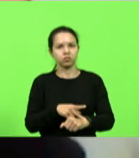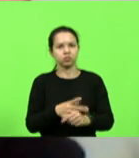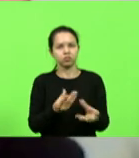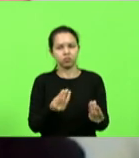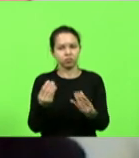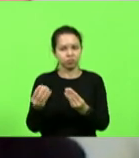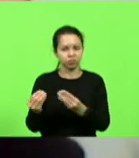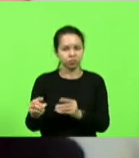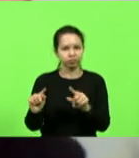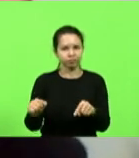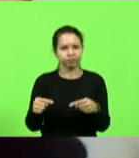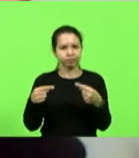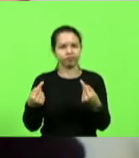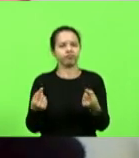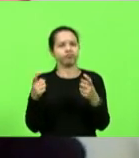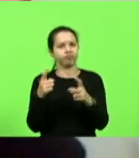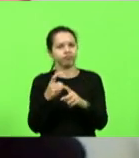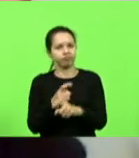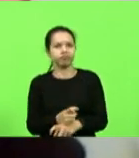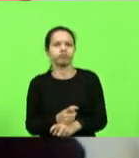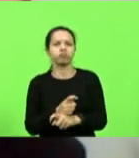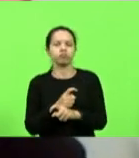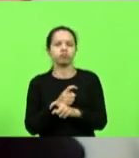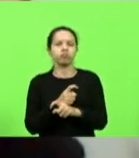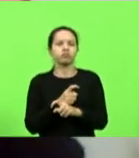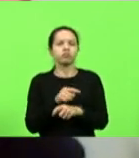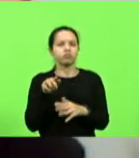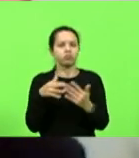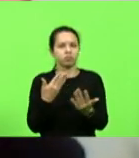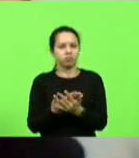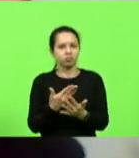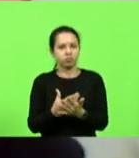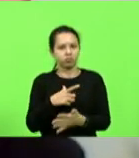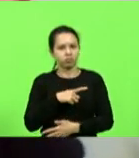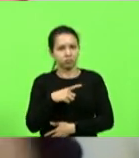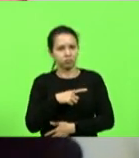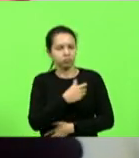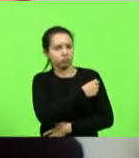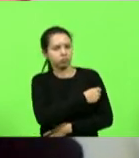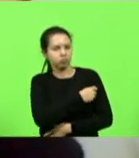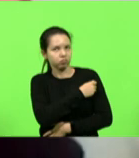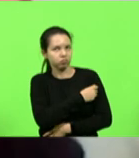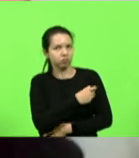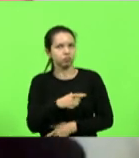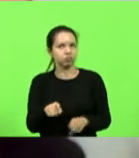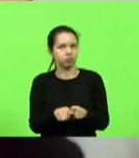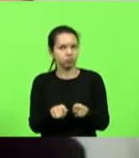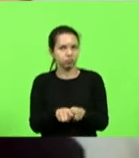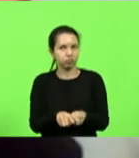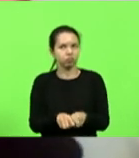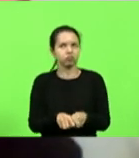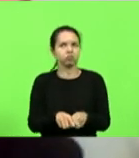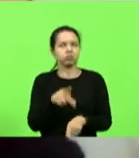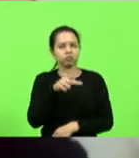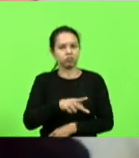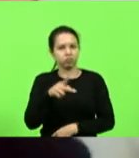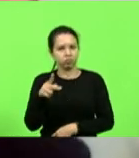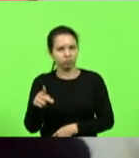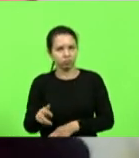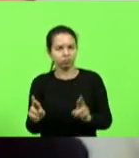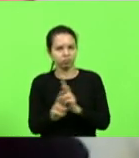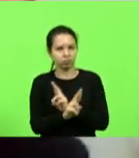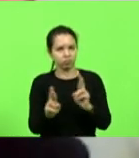a escola tinha, em especial que os alunos apresentavam e os professores na relação